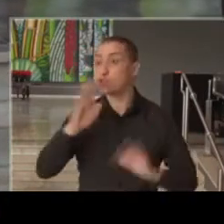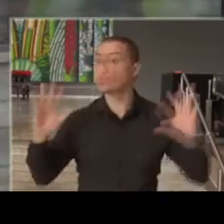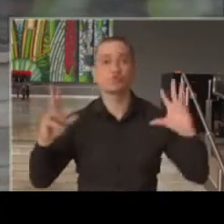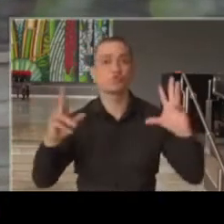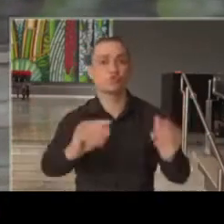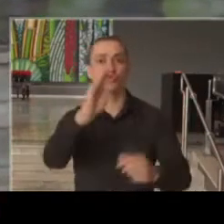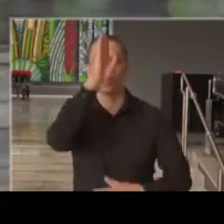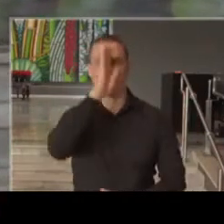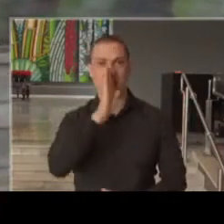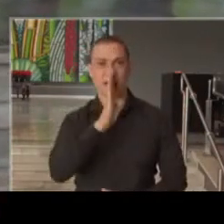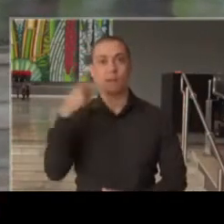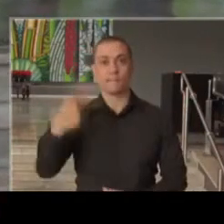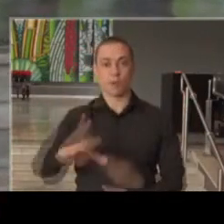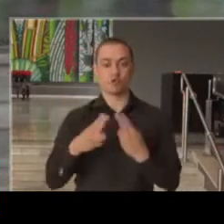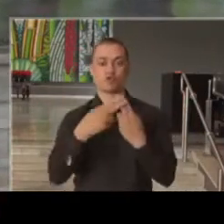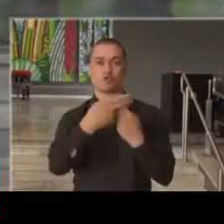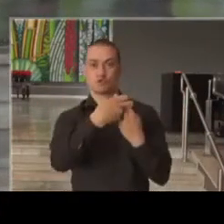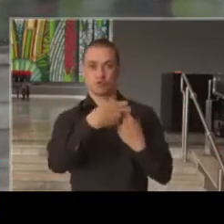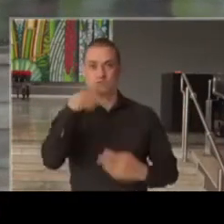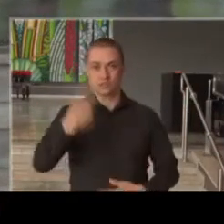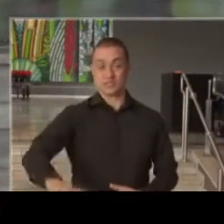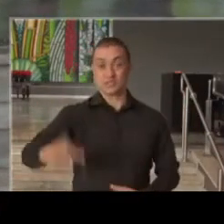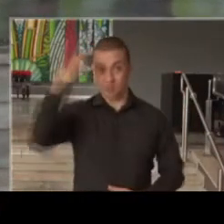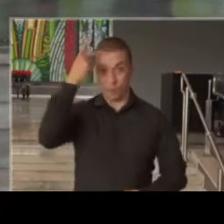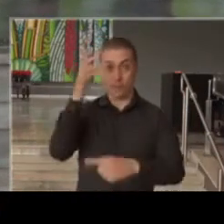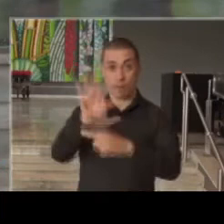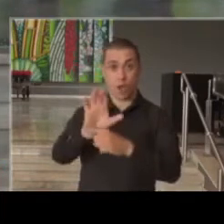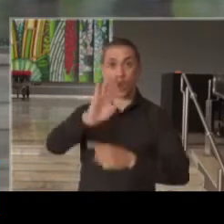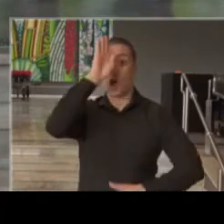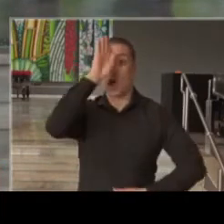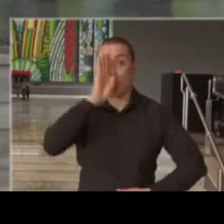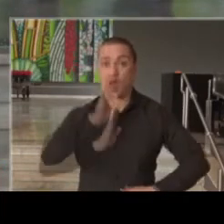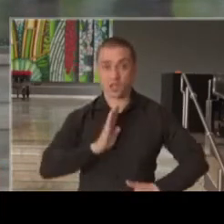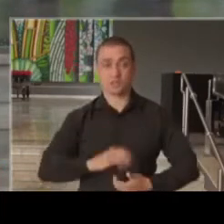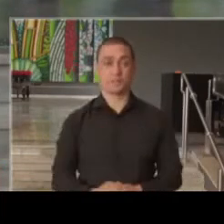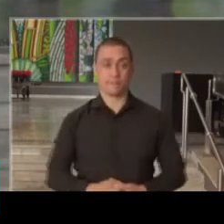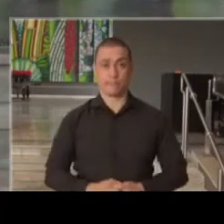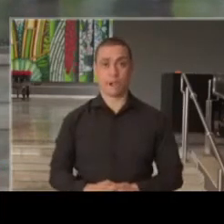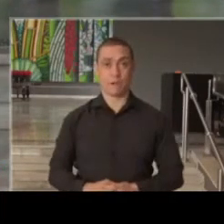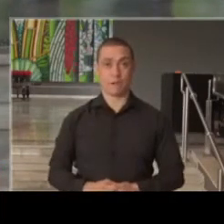no Sistema Público de Saúde do Estado de São Paulo.